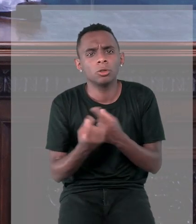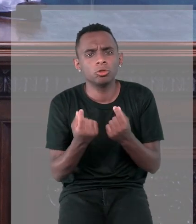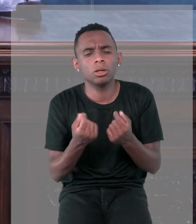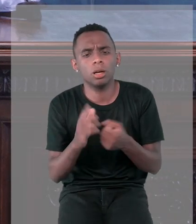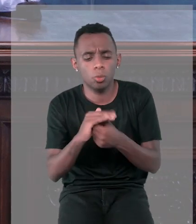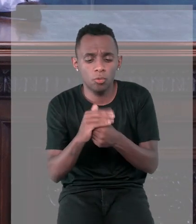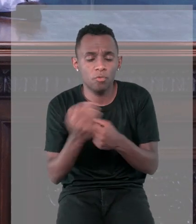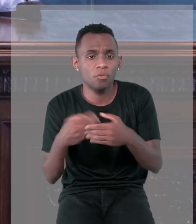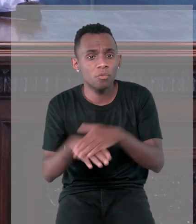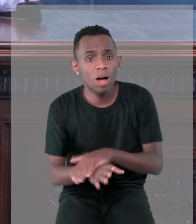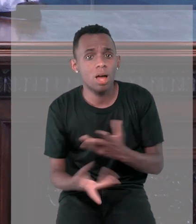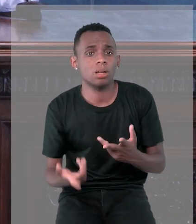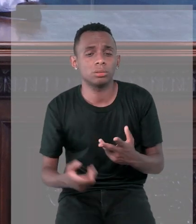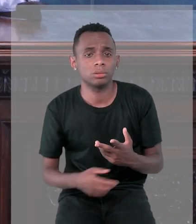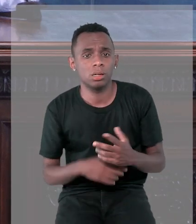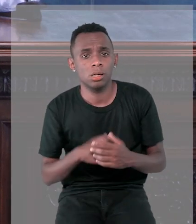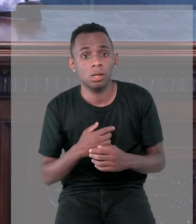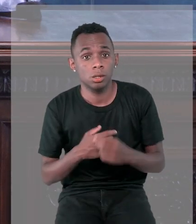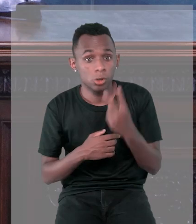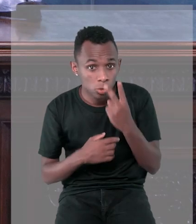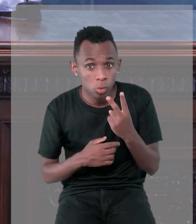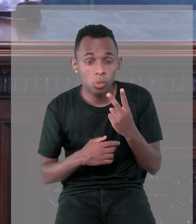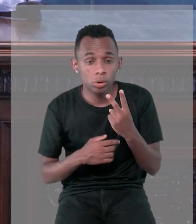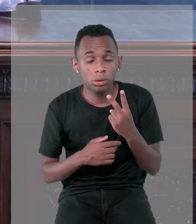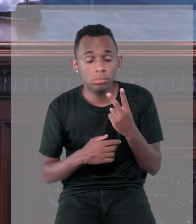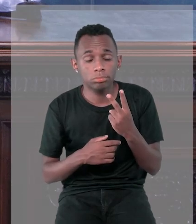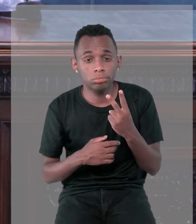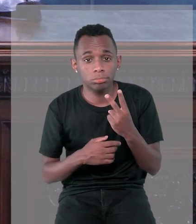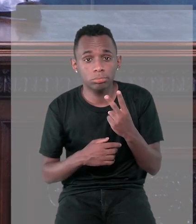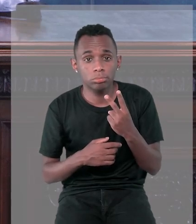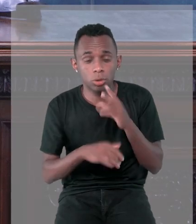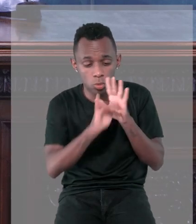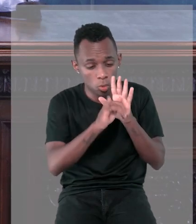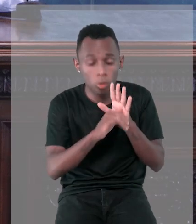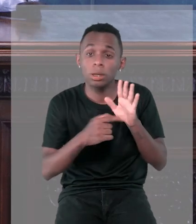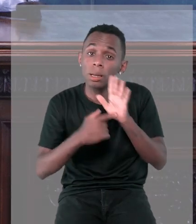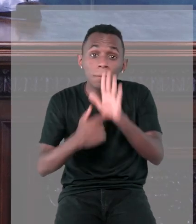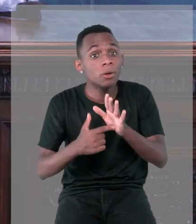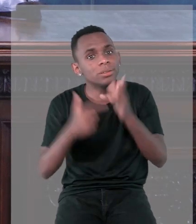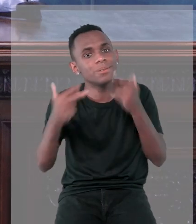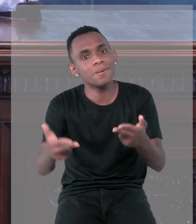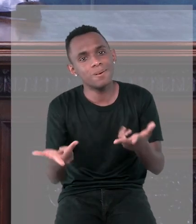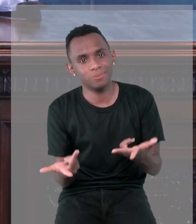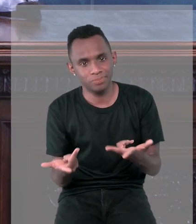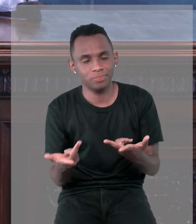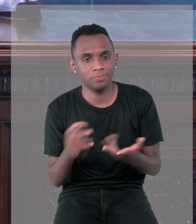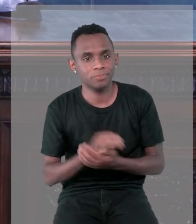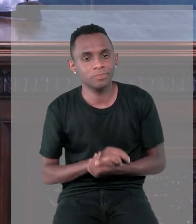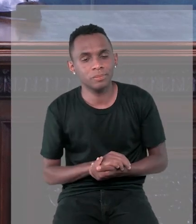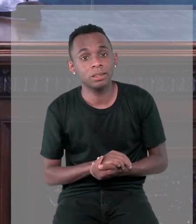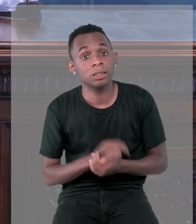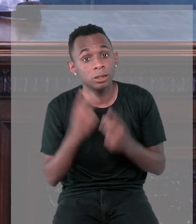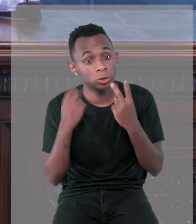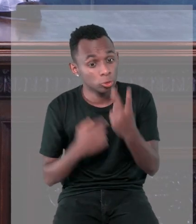do vaso e tal. Tem duas passagens dos contos do Gifone que ele mostra isso. Né? E todas as